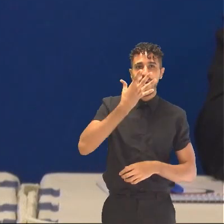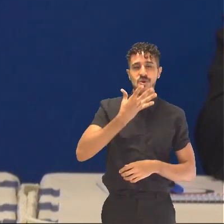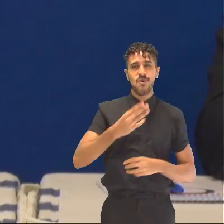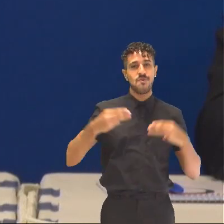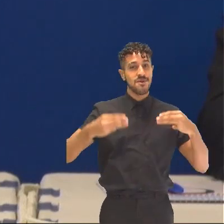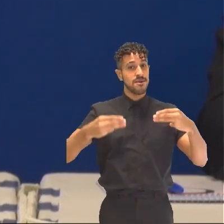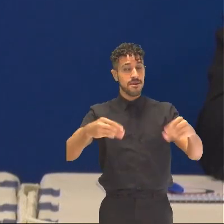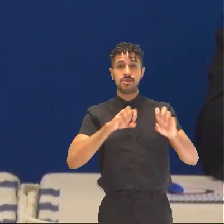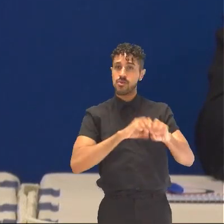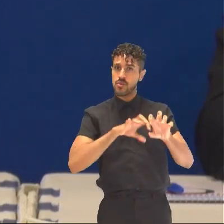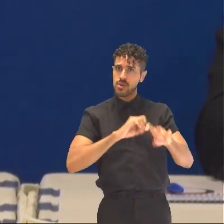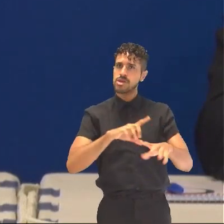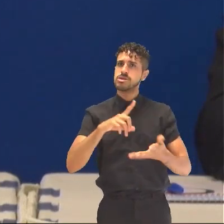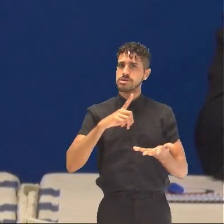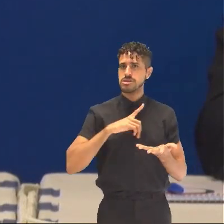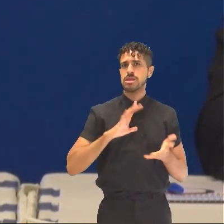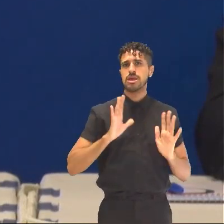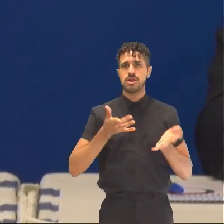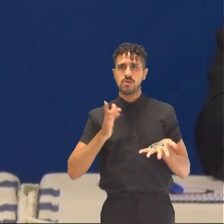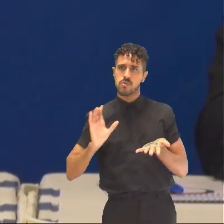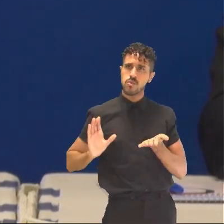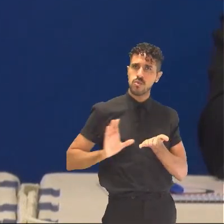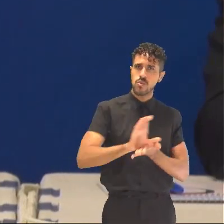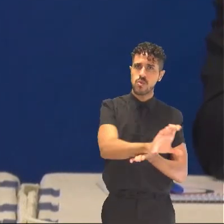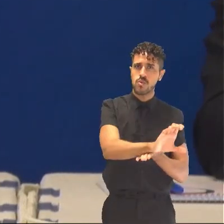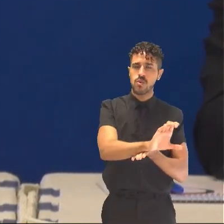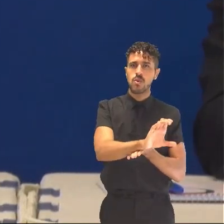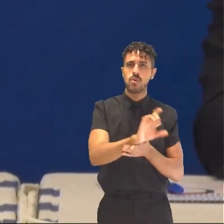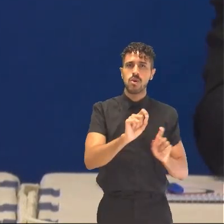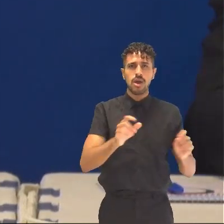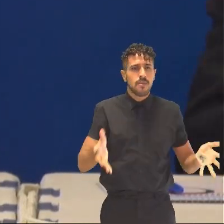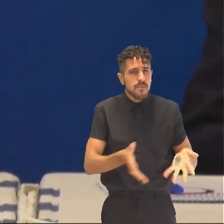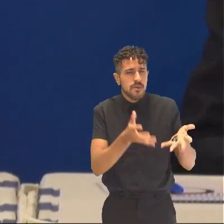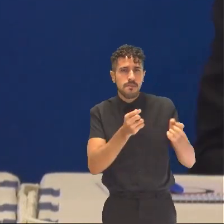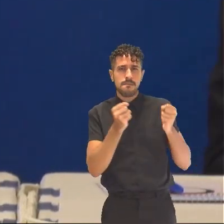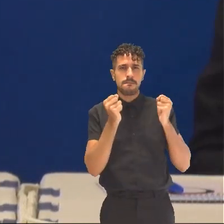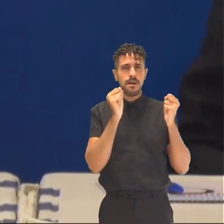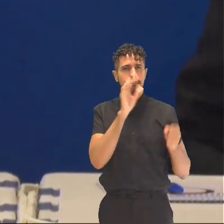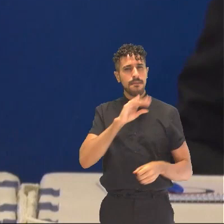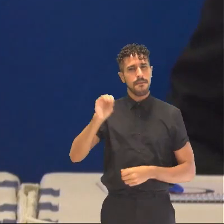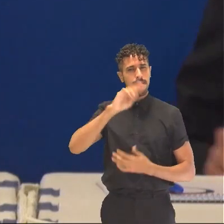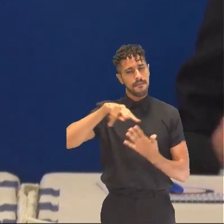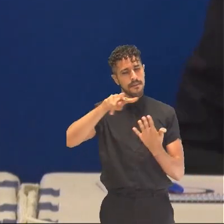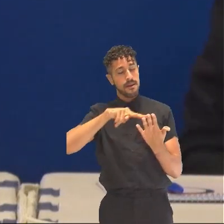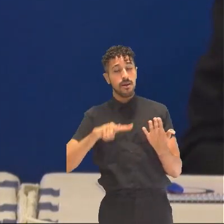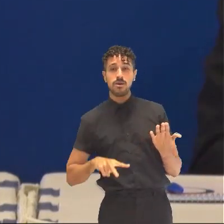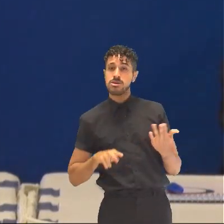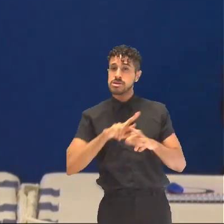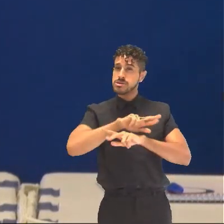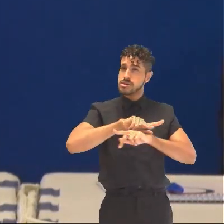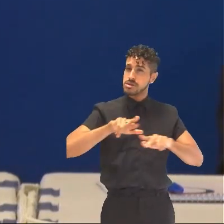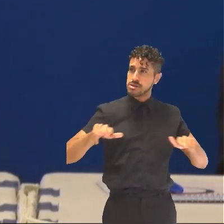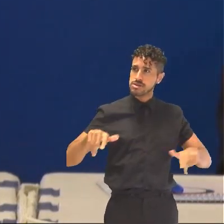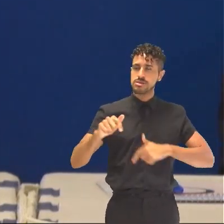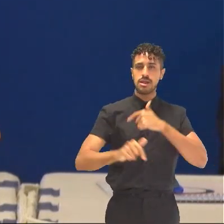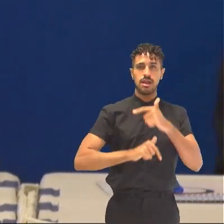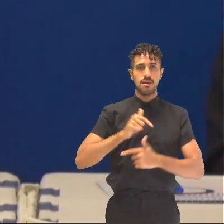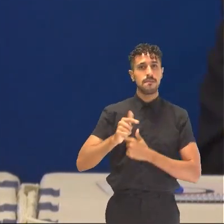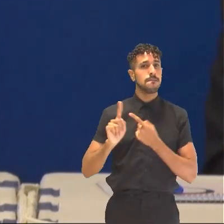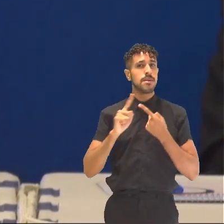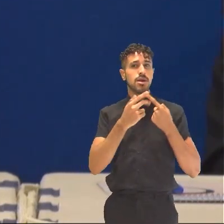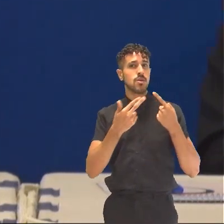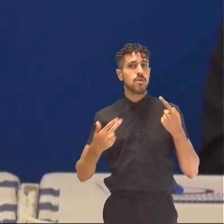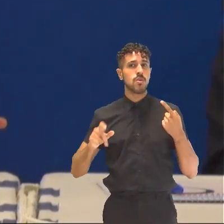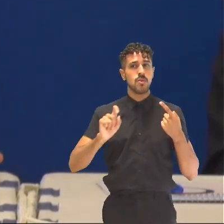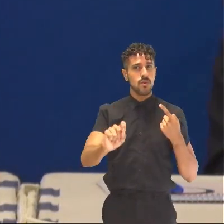Ministério da Educação tem, como eu disse, investido na promoção da fluência em leitura por meio de várias ações. A primeira